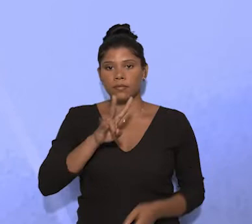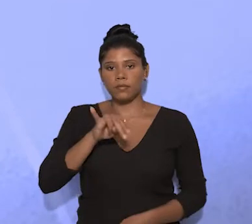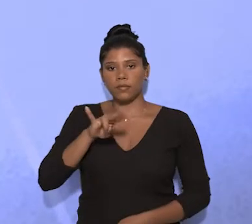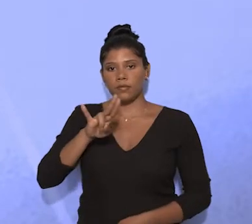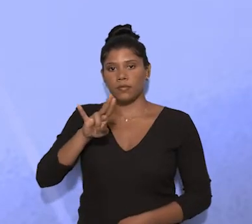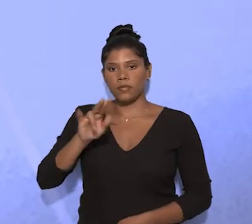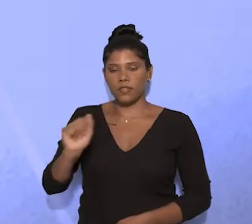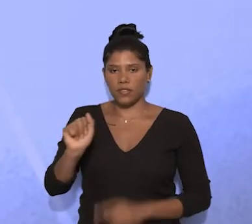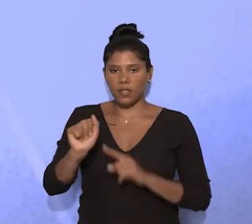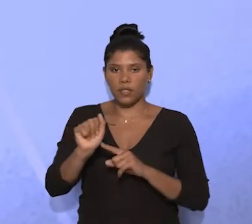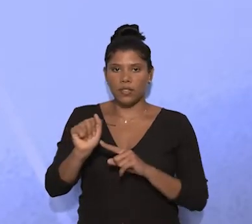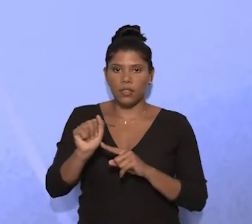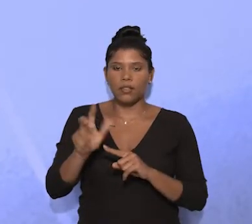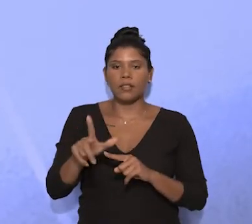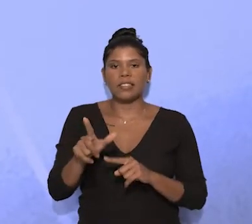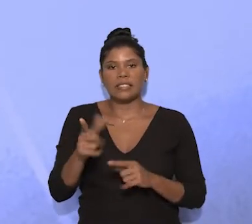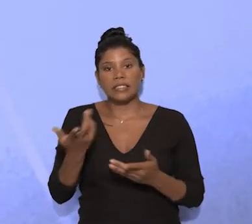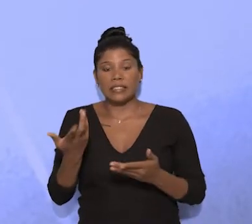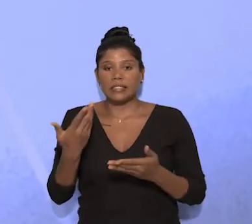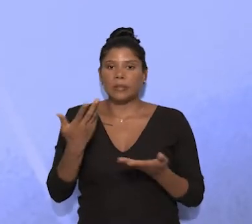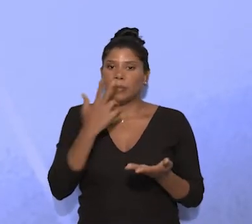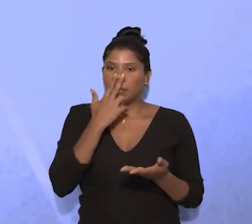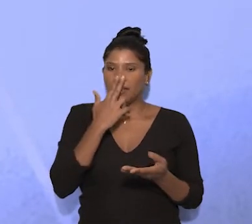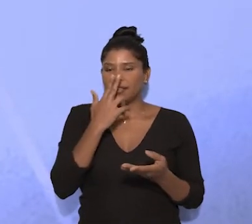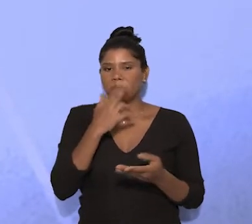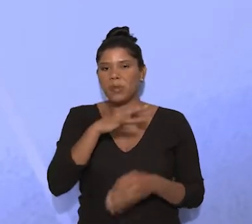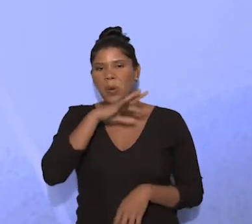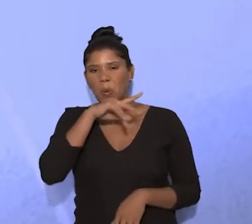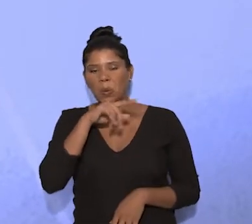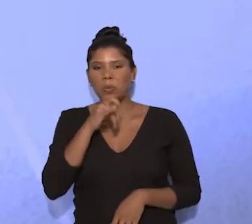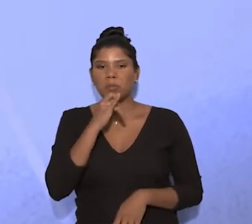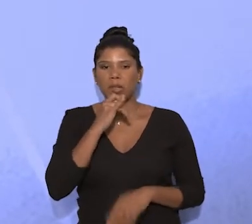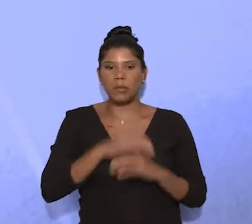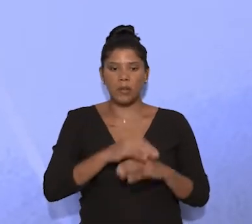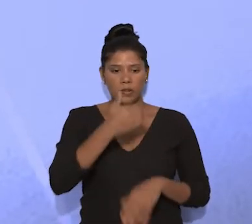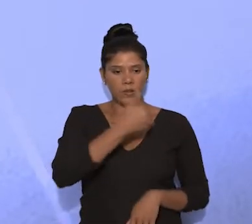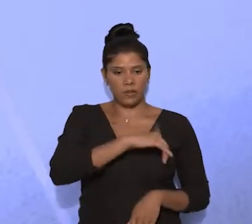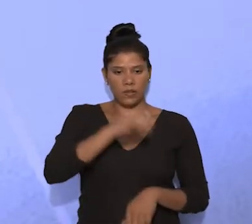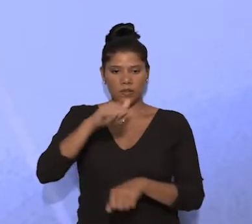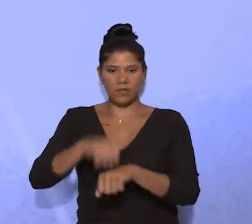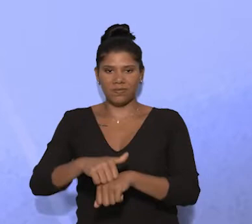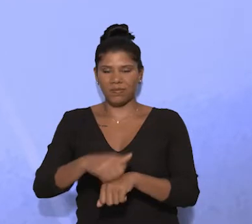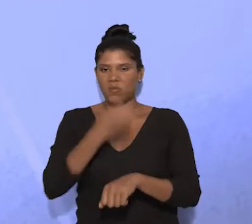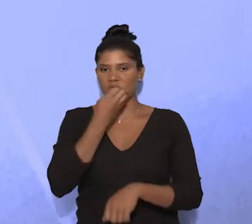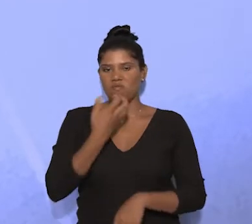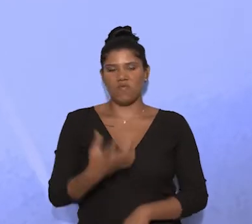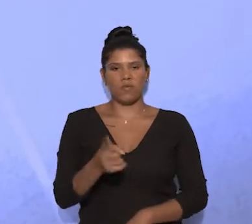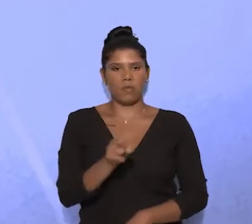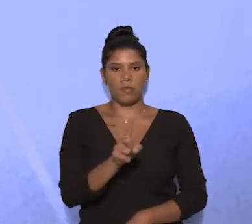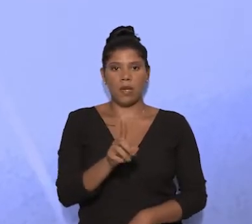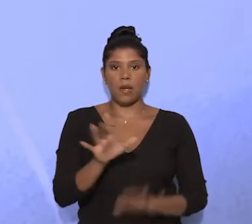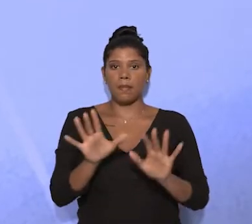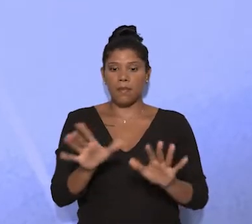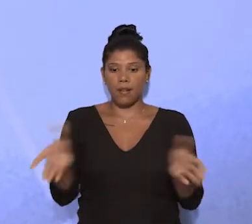Vina, mesmo quando não tem jogado essas coisas todas, no Clássico Rei, por exemplo, ele não foi tão bem tecnicamente, mas teve